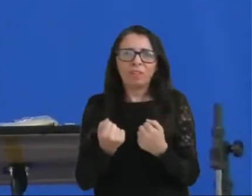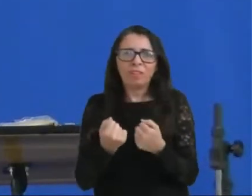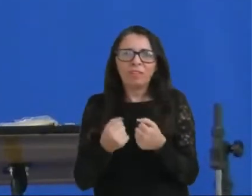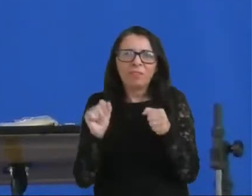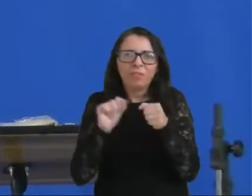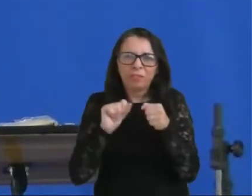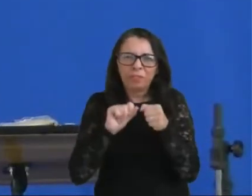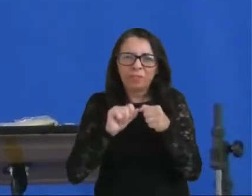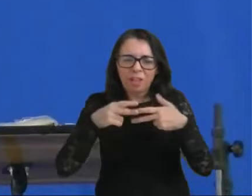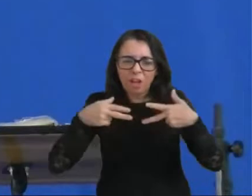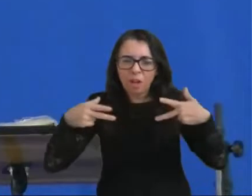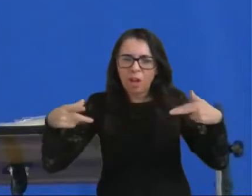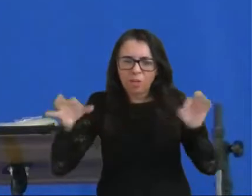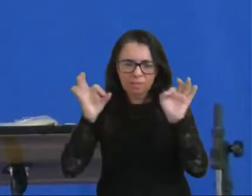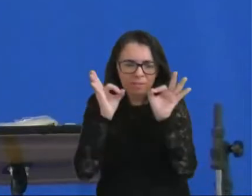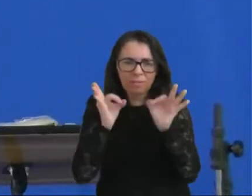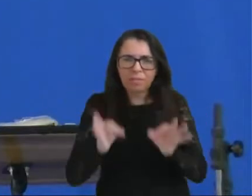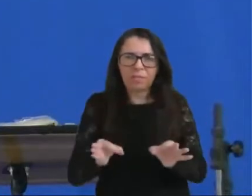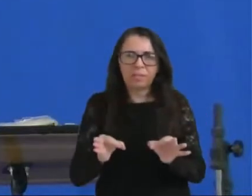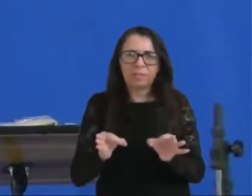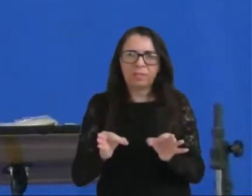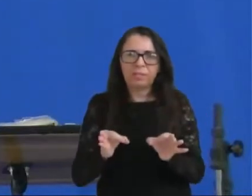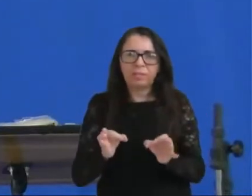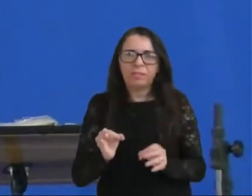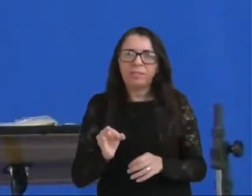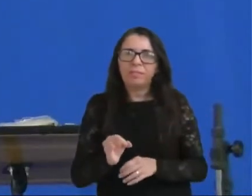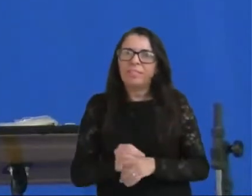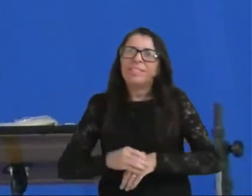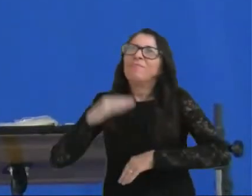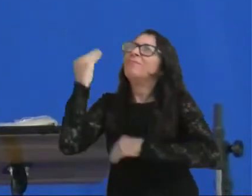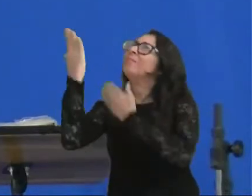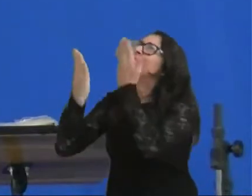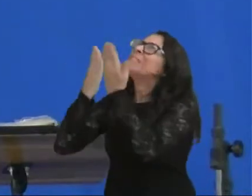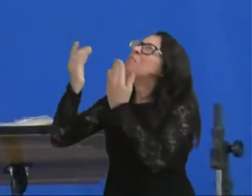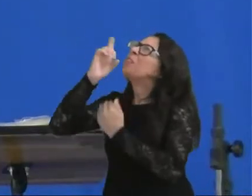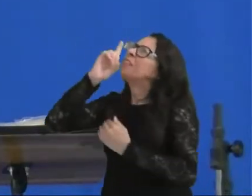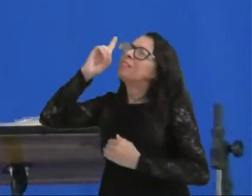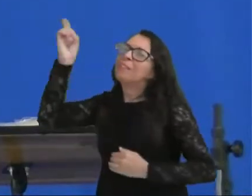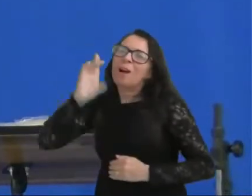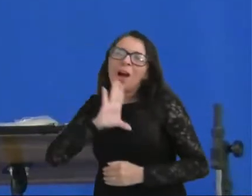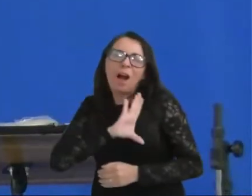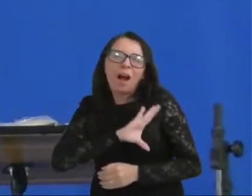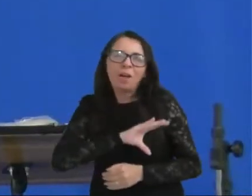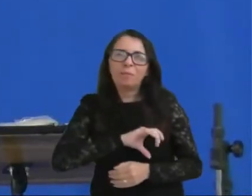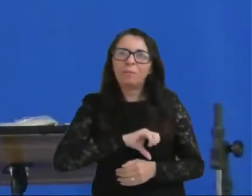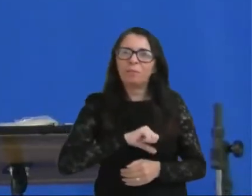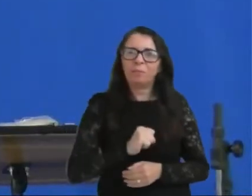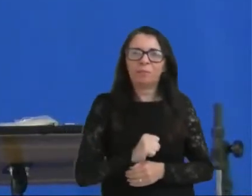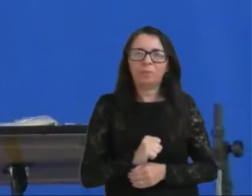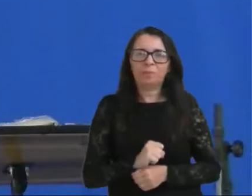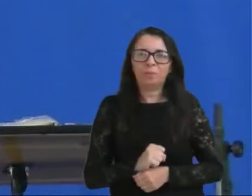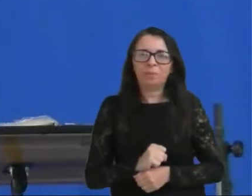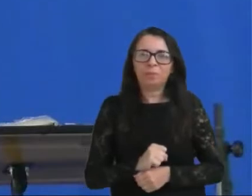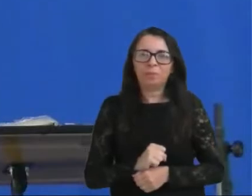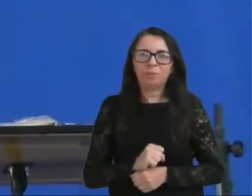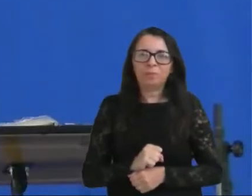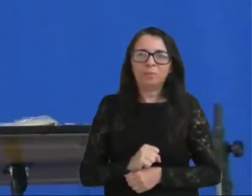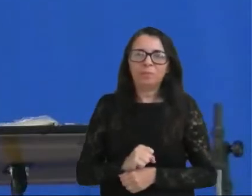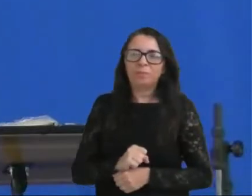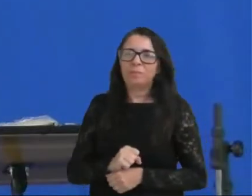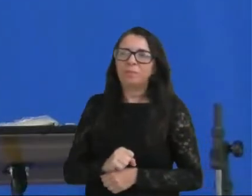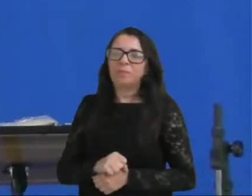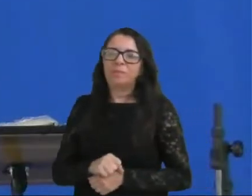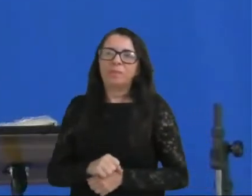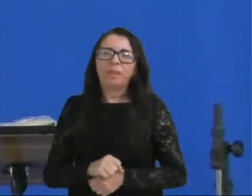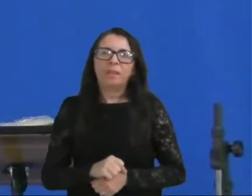têm pela obra. Eu agradeço a Deus pelo amor que vocês têm para comigo. Percebe-se que é uma igreja que